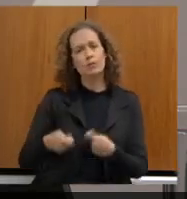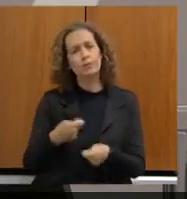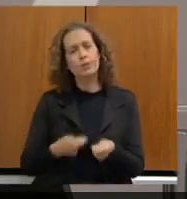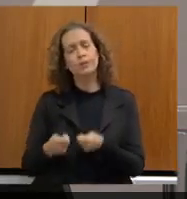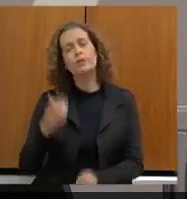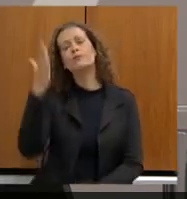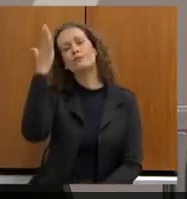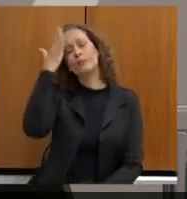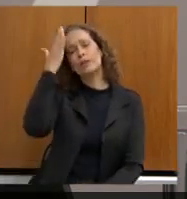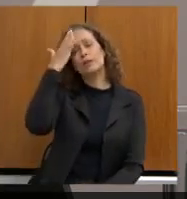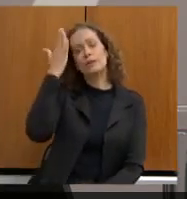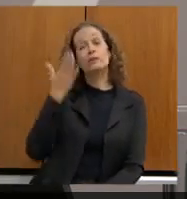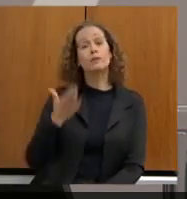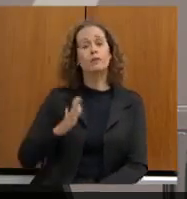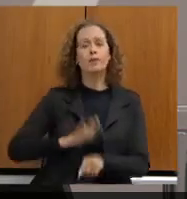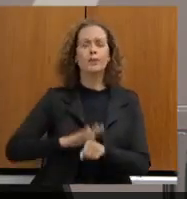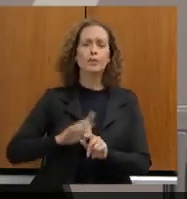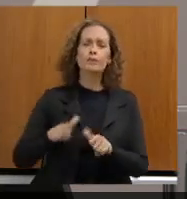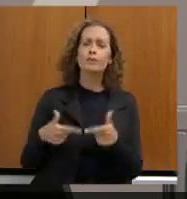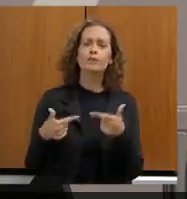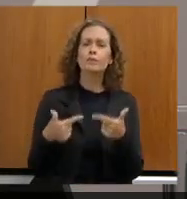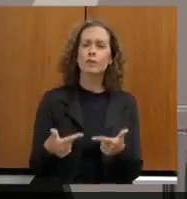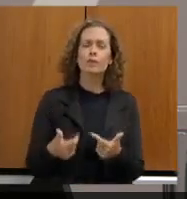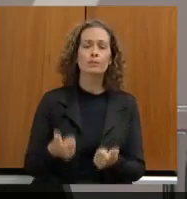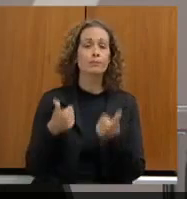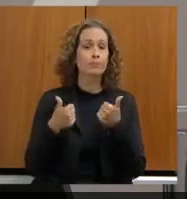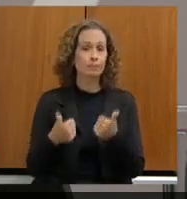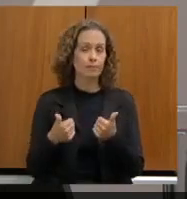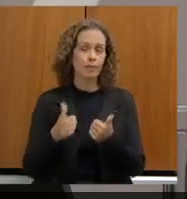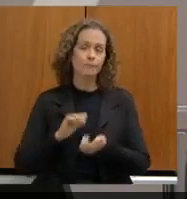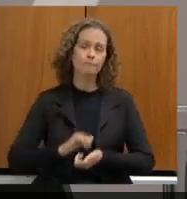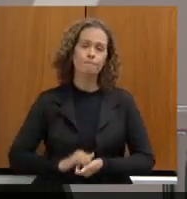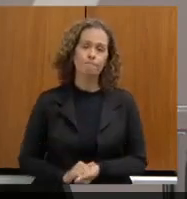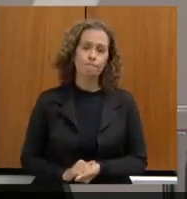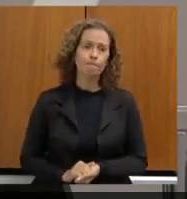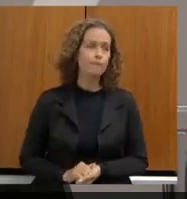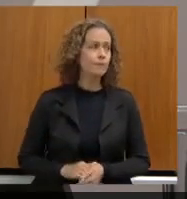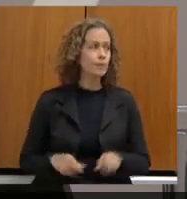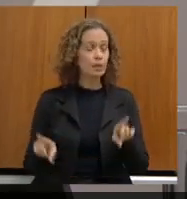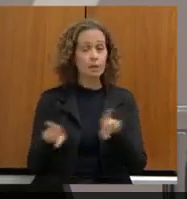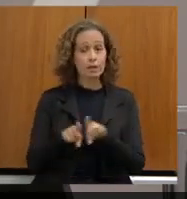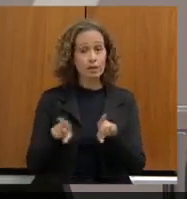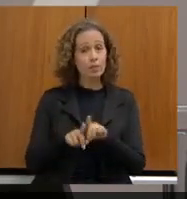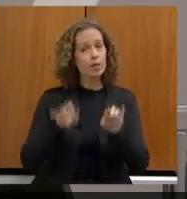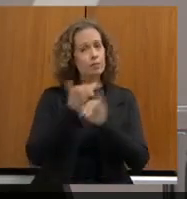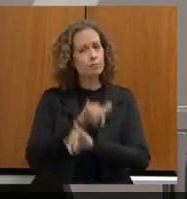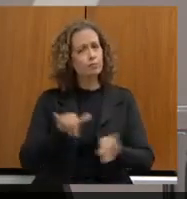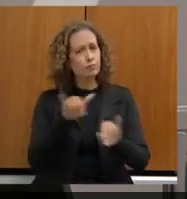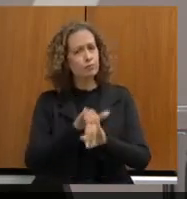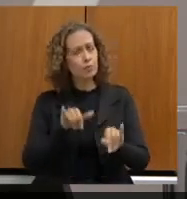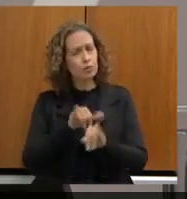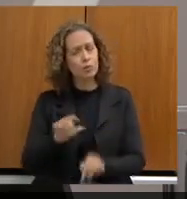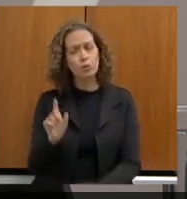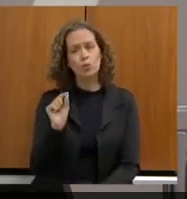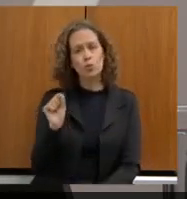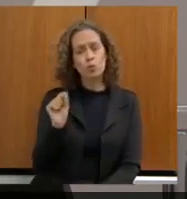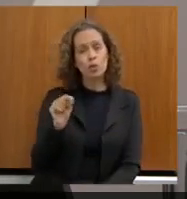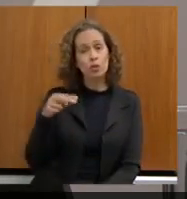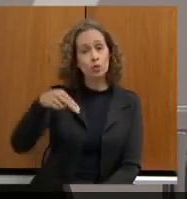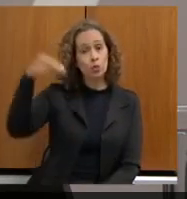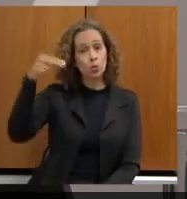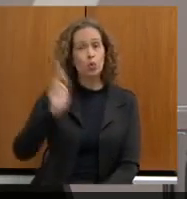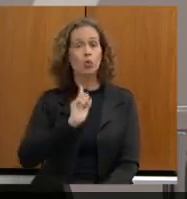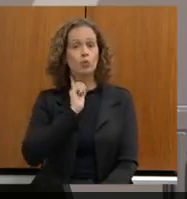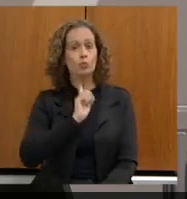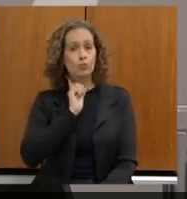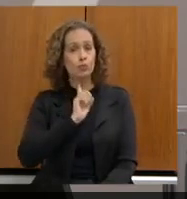fazer isso aí é muito bem e também dizer que a lá no norte de